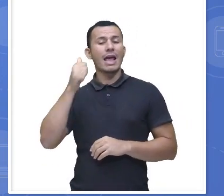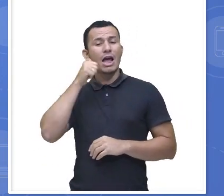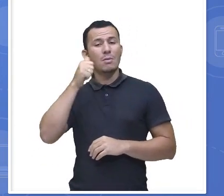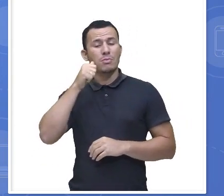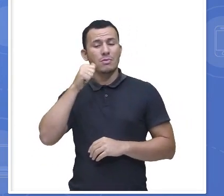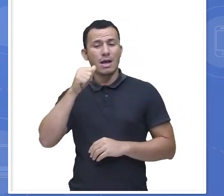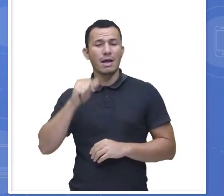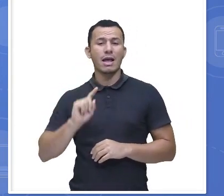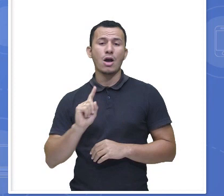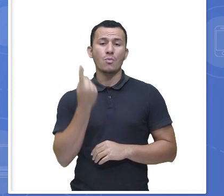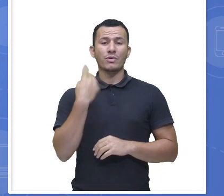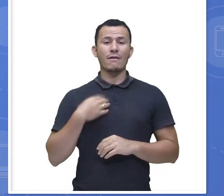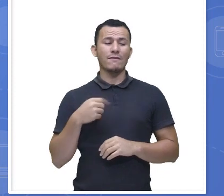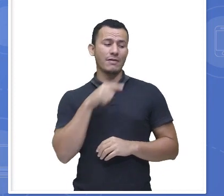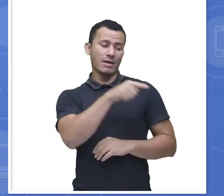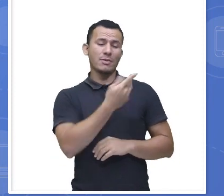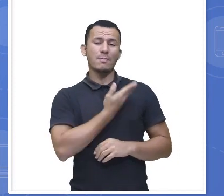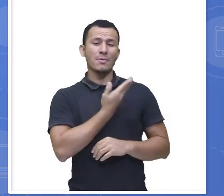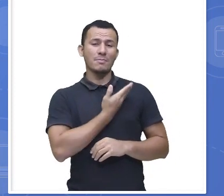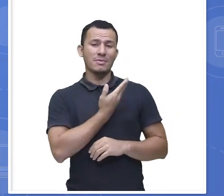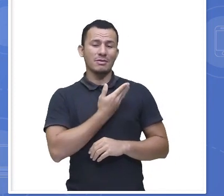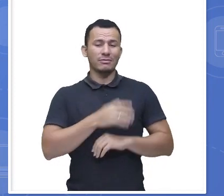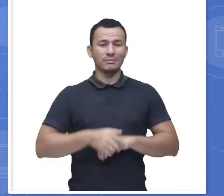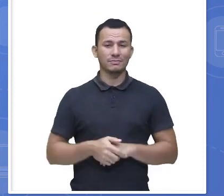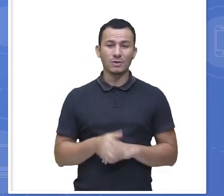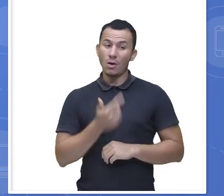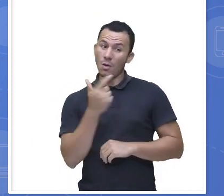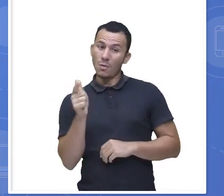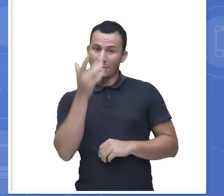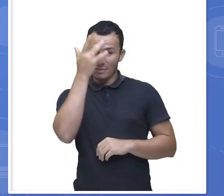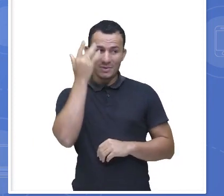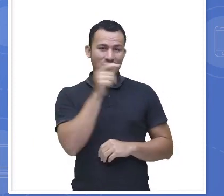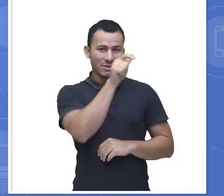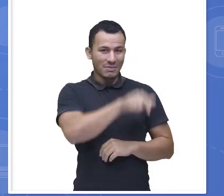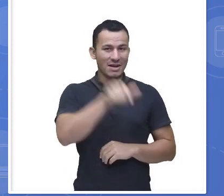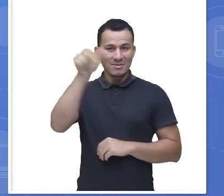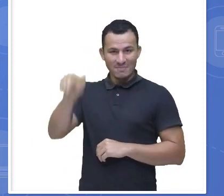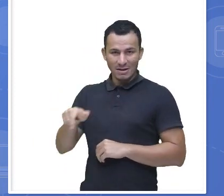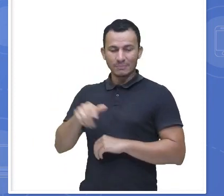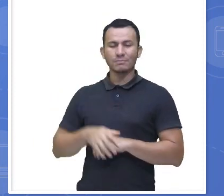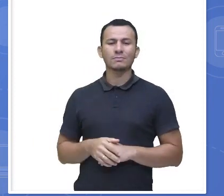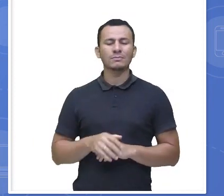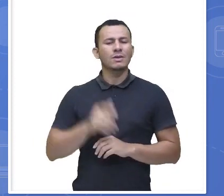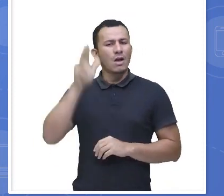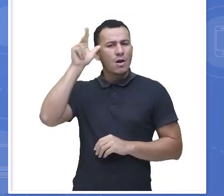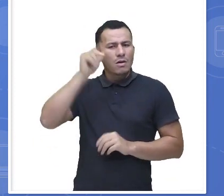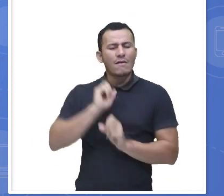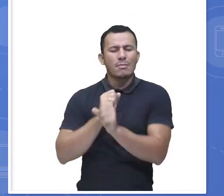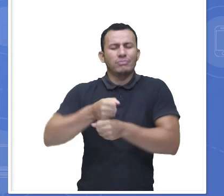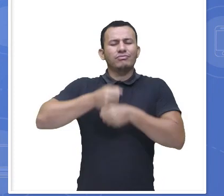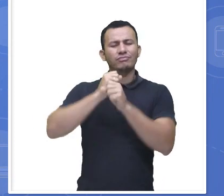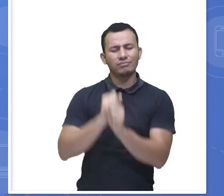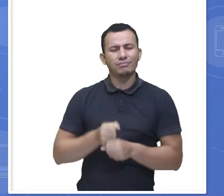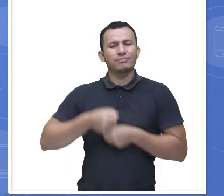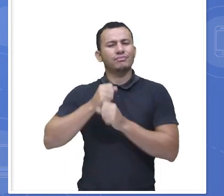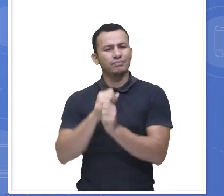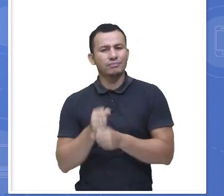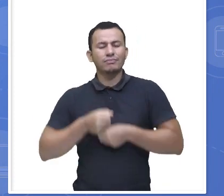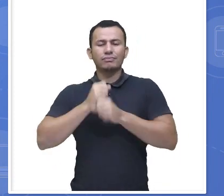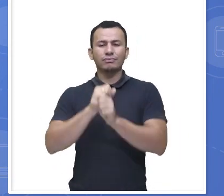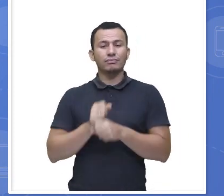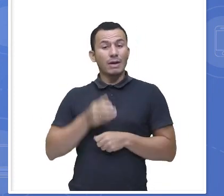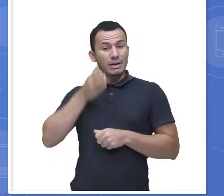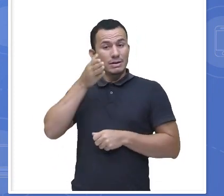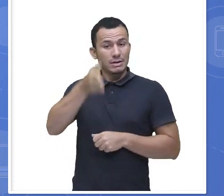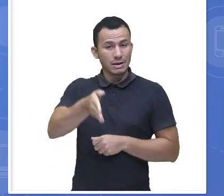amigo xerife James Aden, outro personagem. Enquanto Jeg seguia rinchando, seguir, verbo de